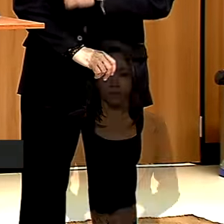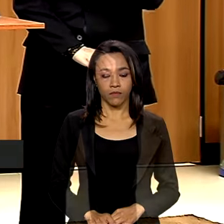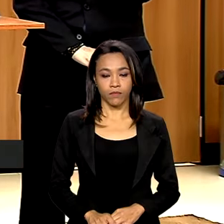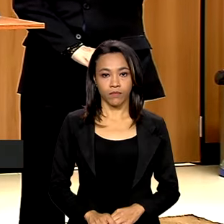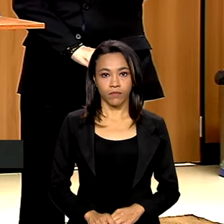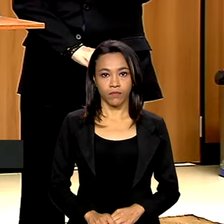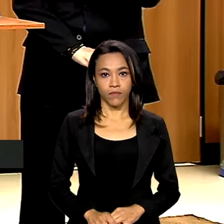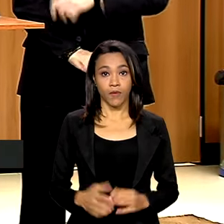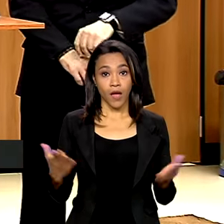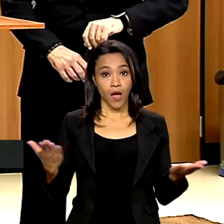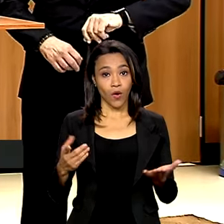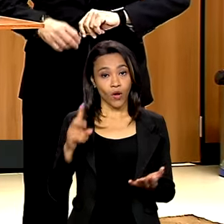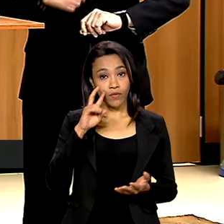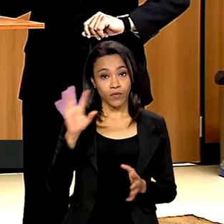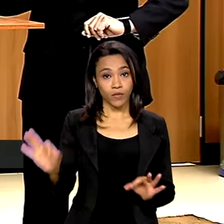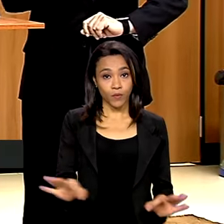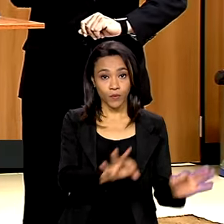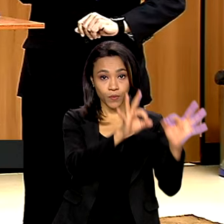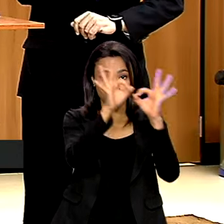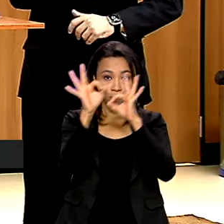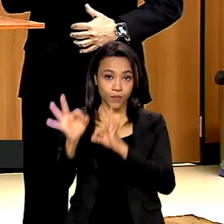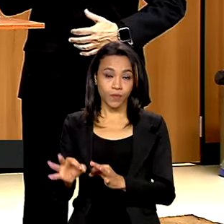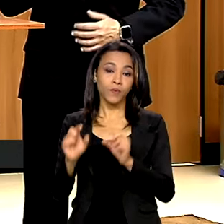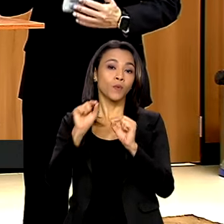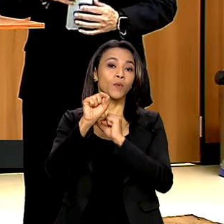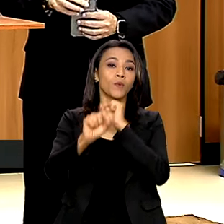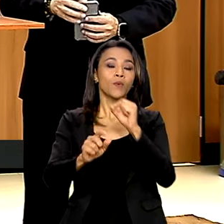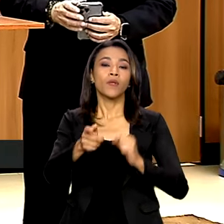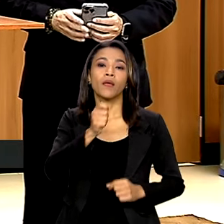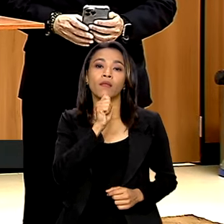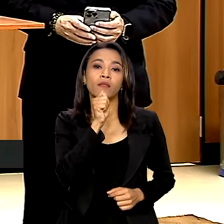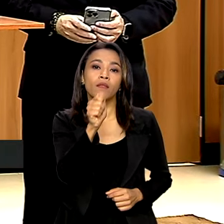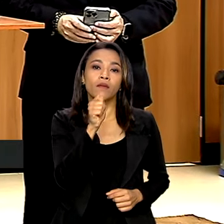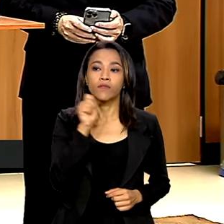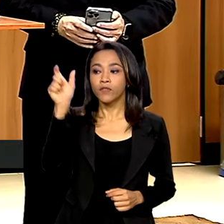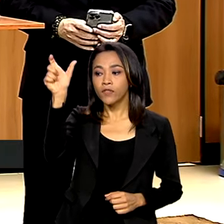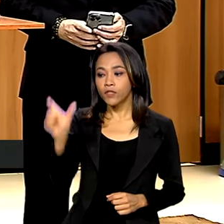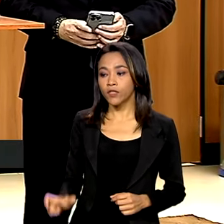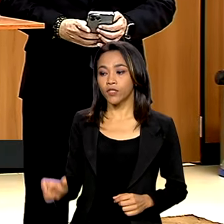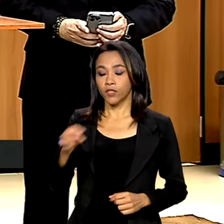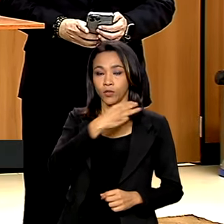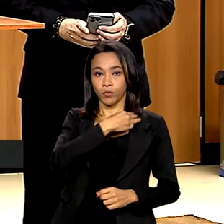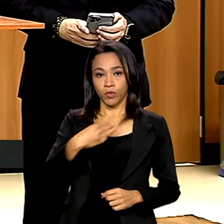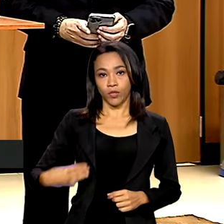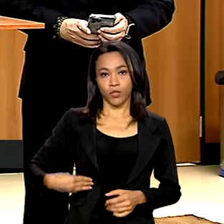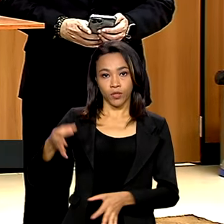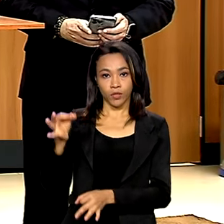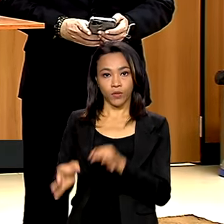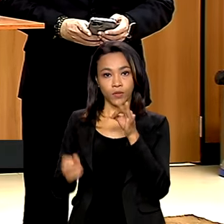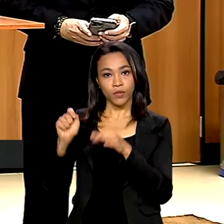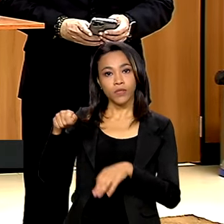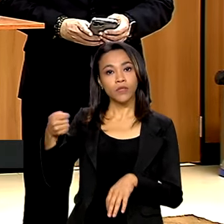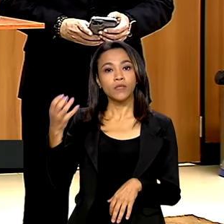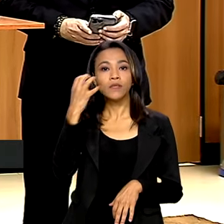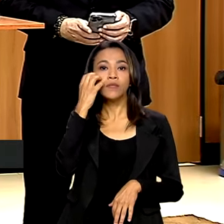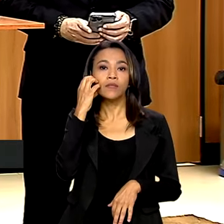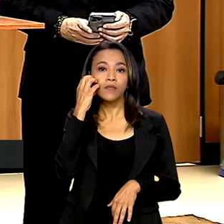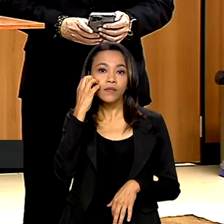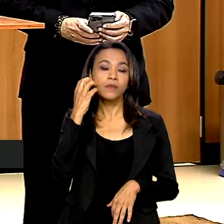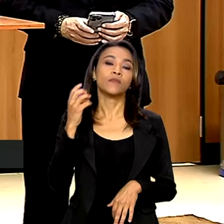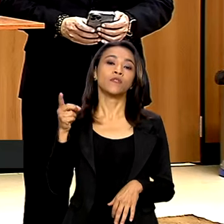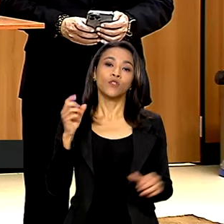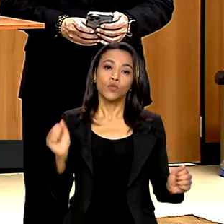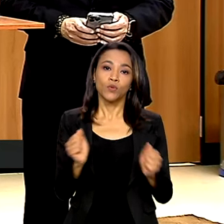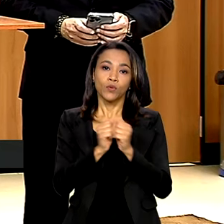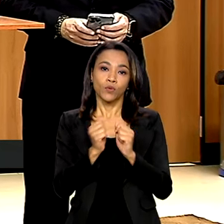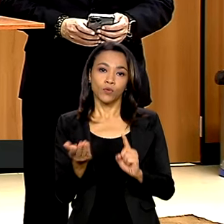Você confere conosco imagens ao vivo da entrevista coletiva do ministro da Justiça e Segurança Pública, Flávio Dino, junto